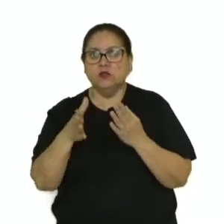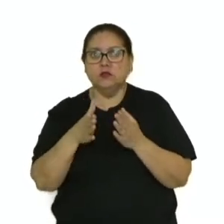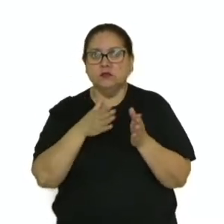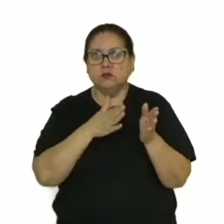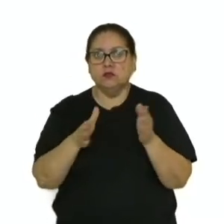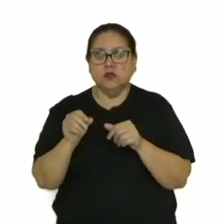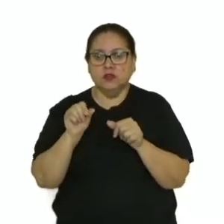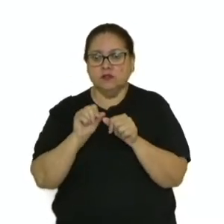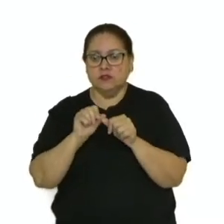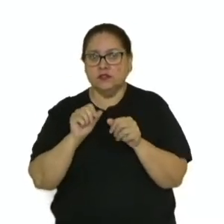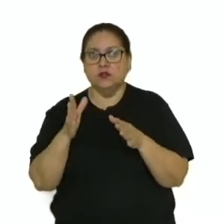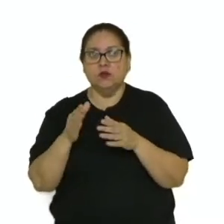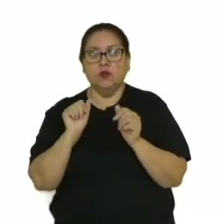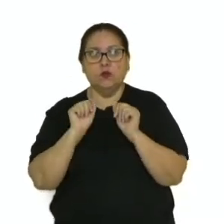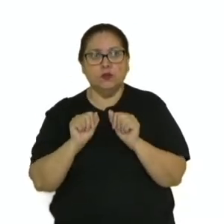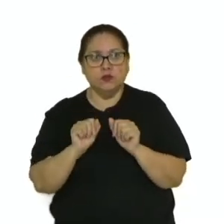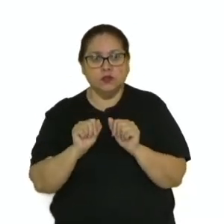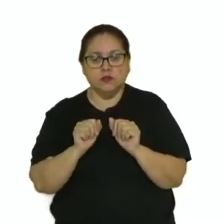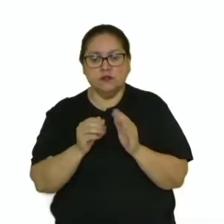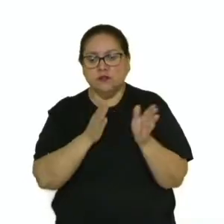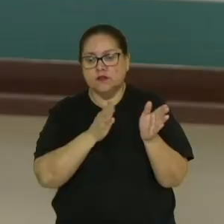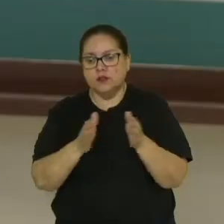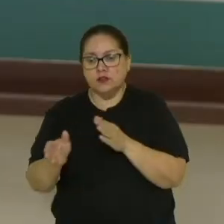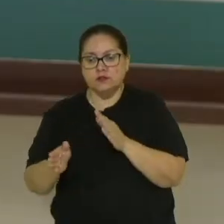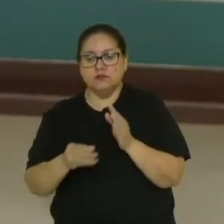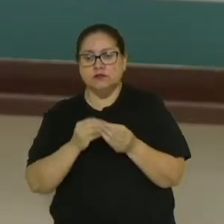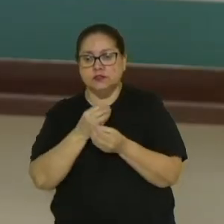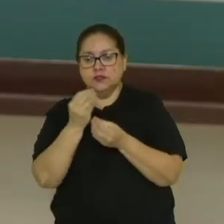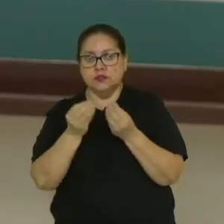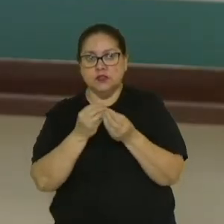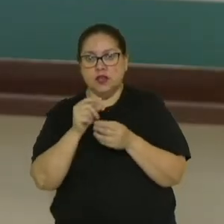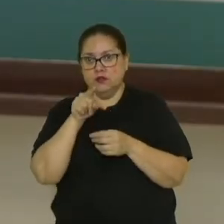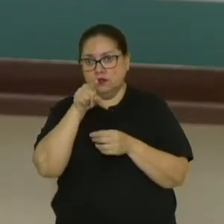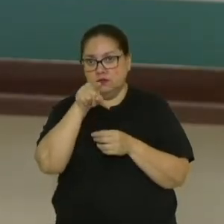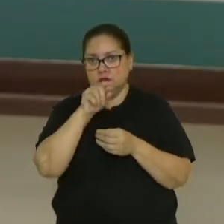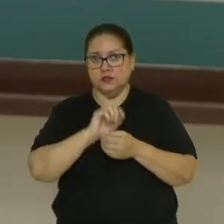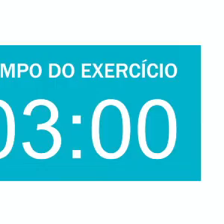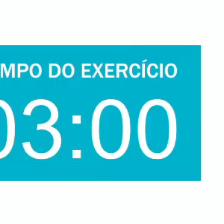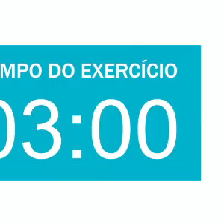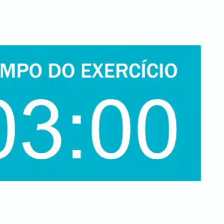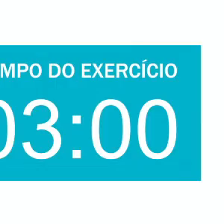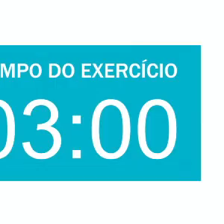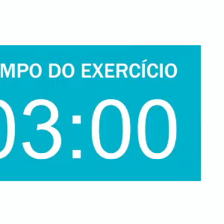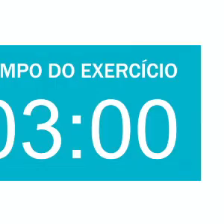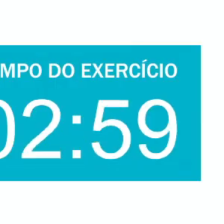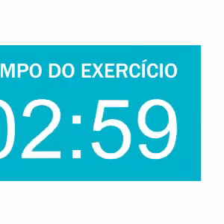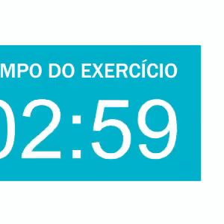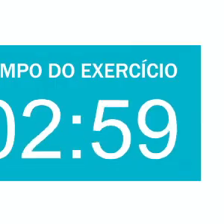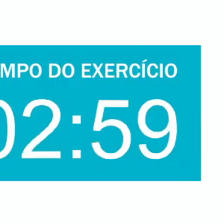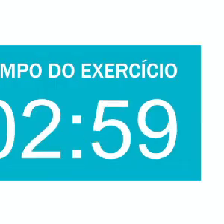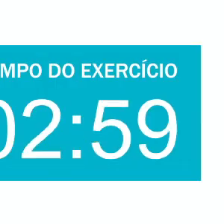equacionado a seguir. Como podemos classificar essa reação? Agora é com vocês.